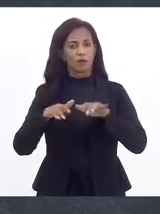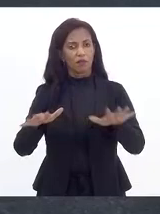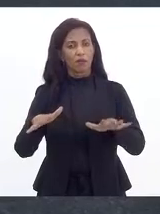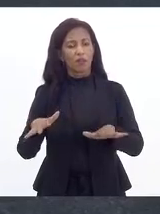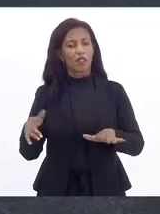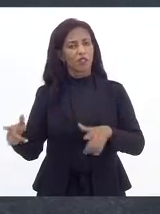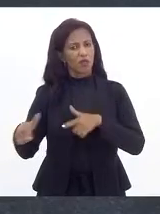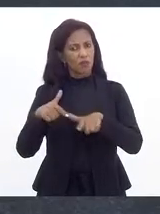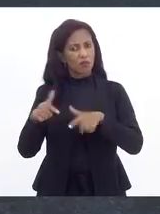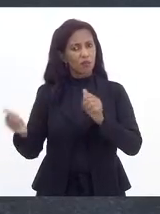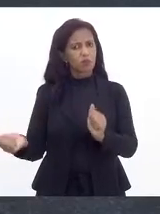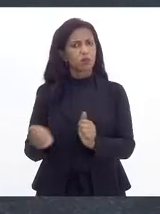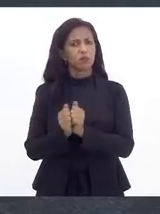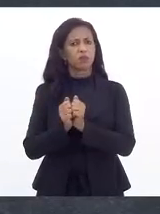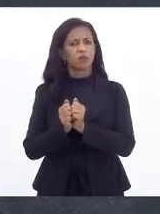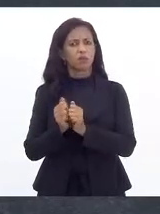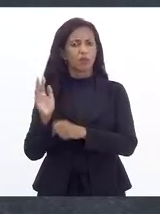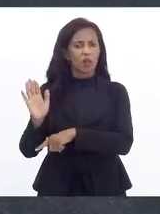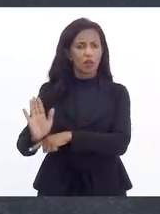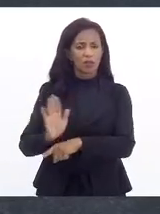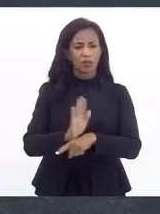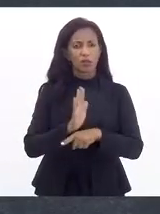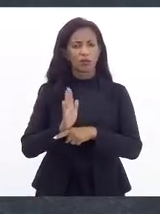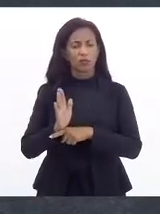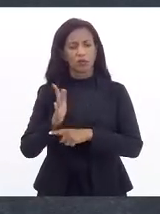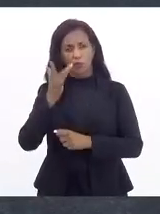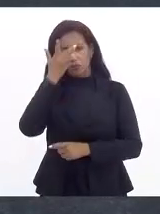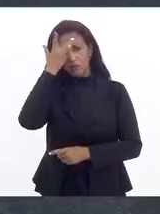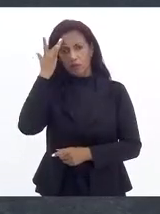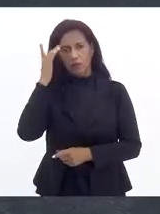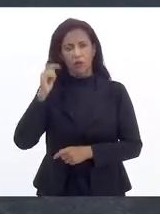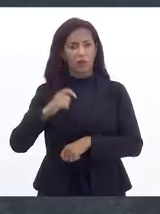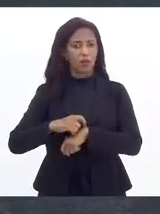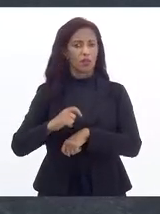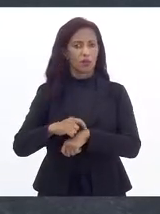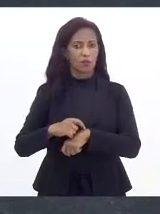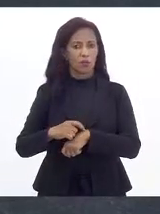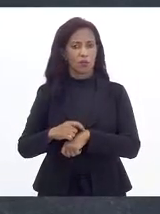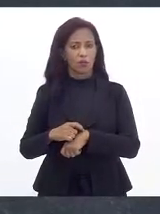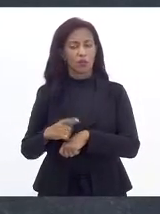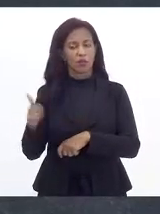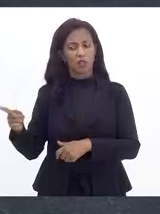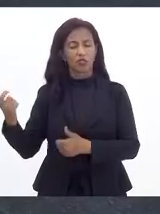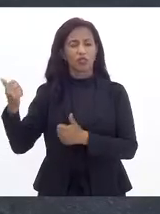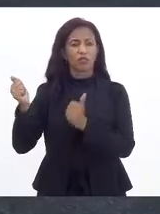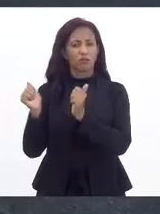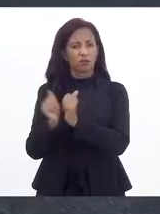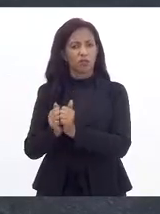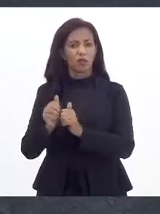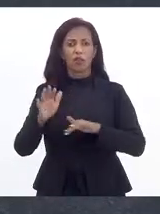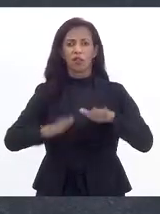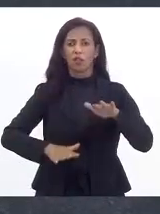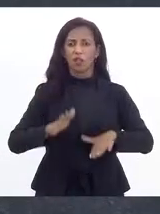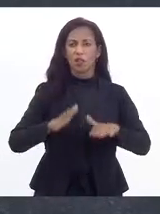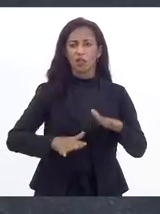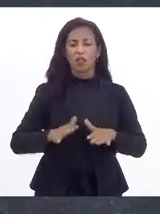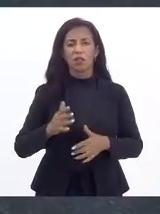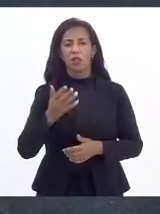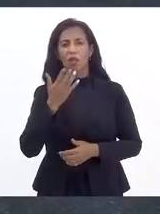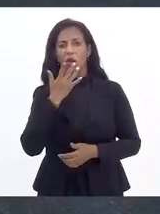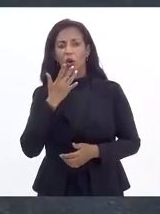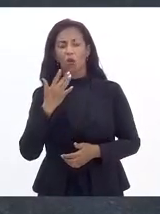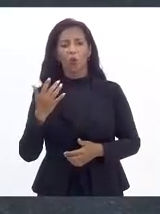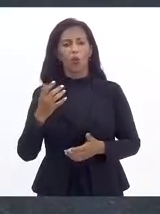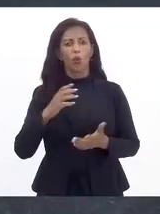de frente para atender a nossa população. Então, é nesse momento que nós temos que estar lá, independente da coloração